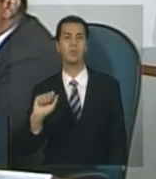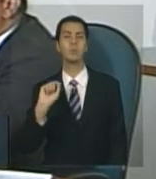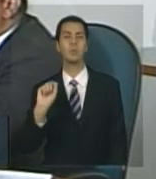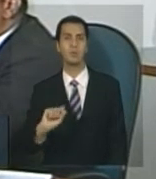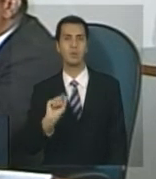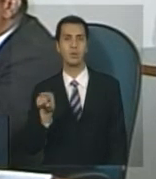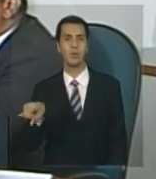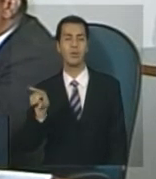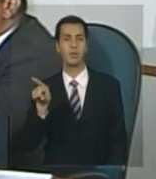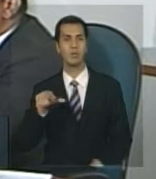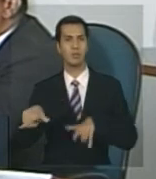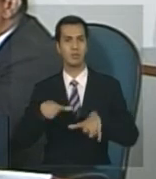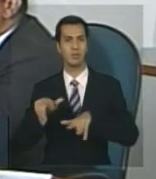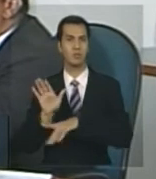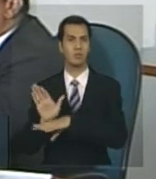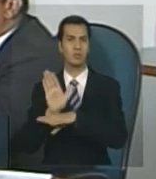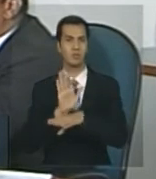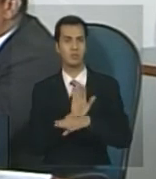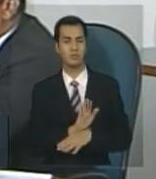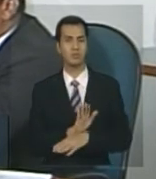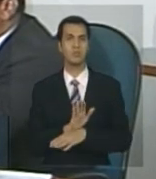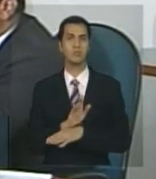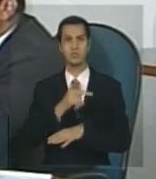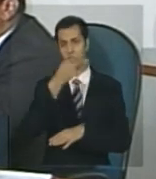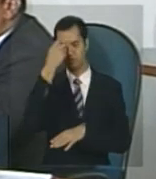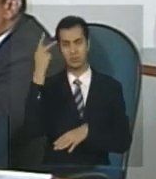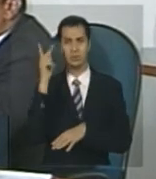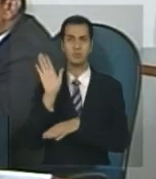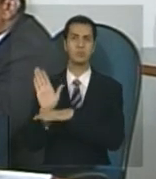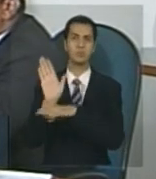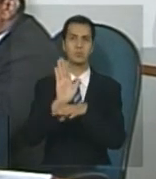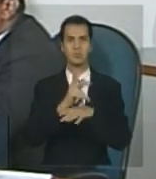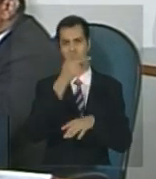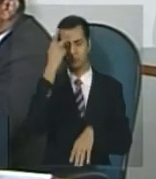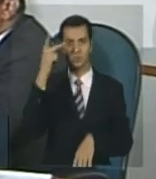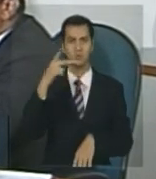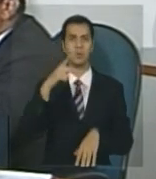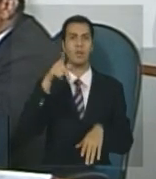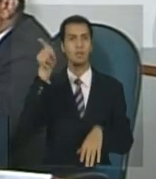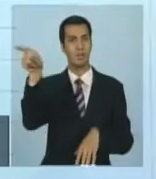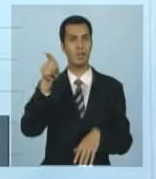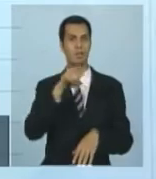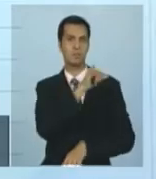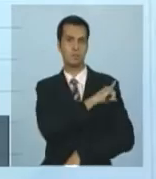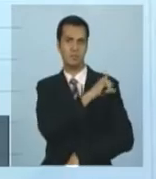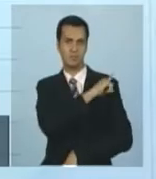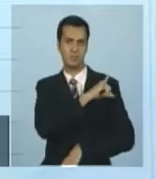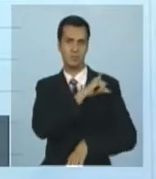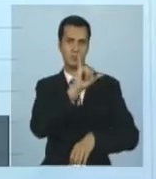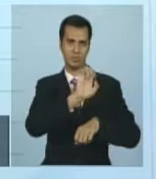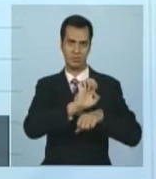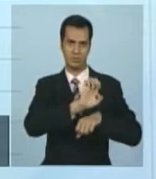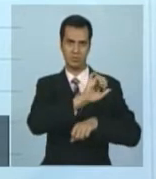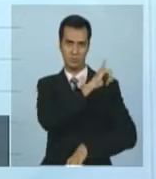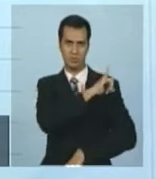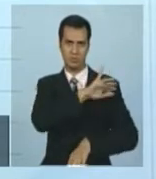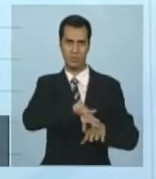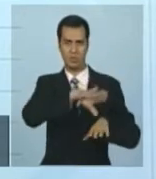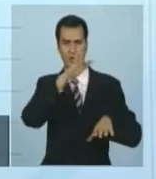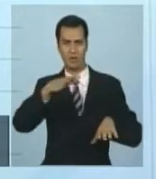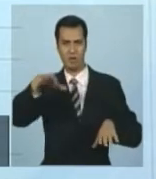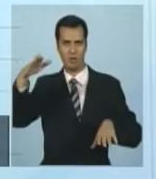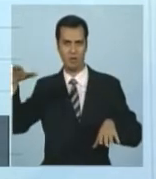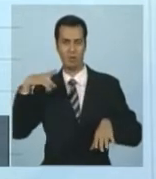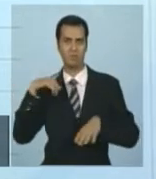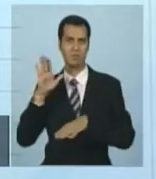apoio a socorro das vítimas na região serrana do Rio de Janeiro. Temos aí a compra